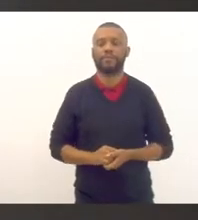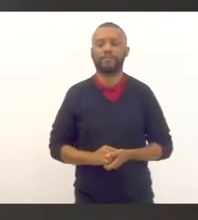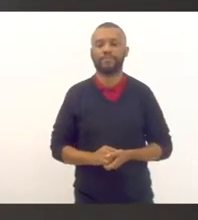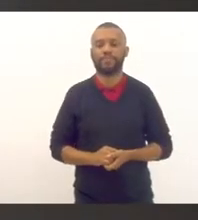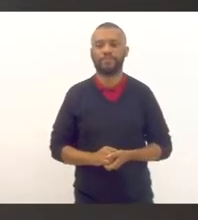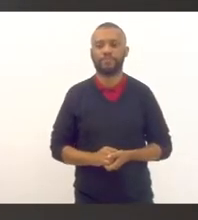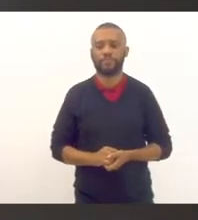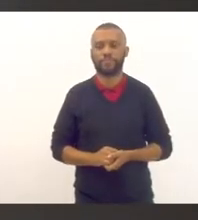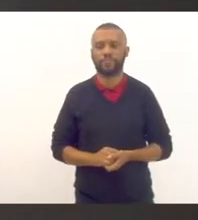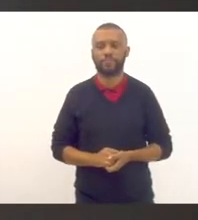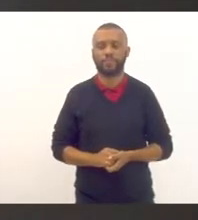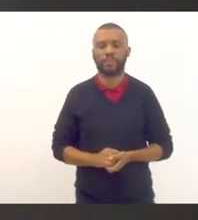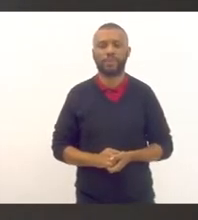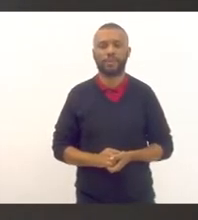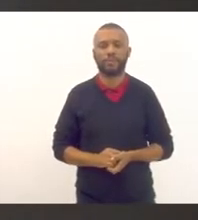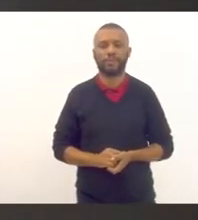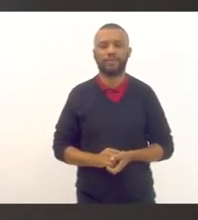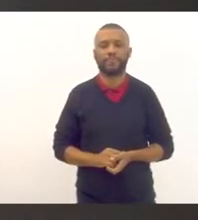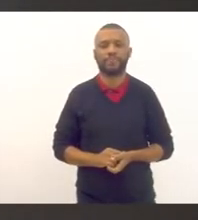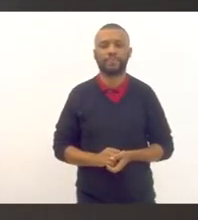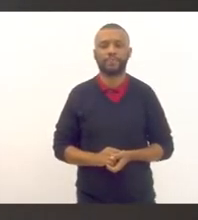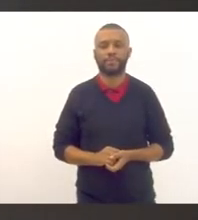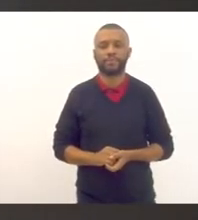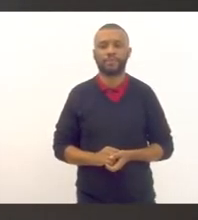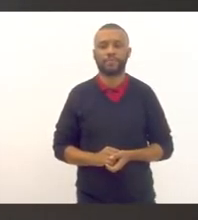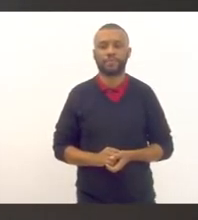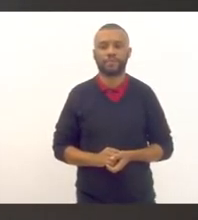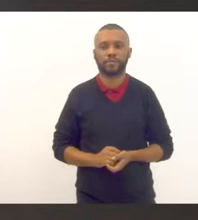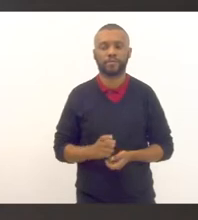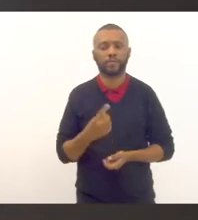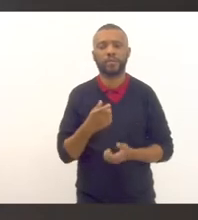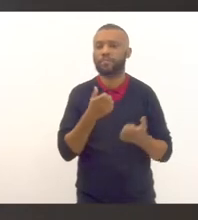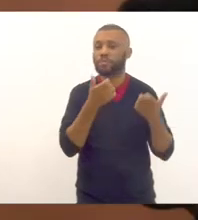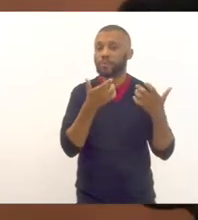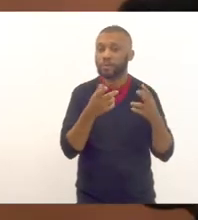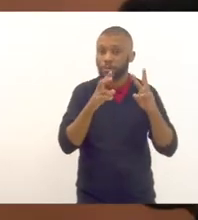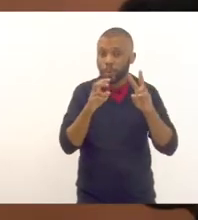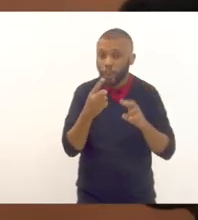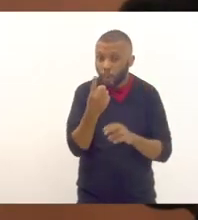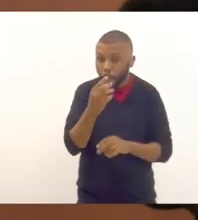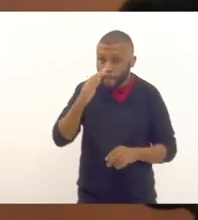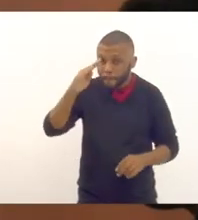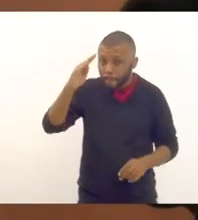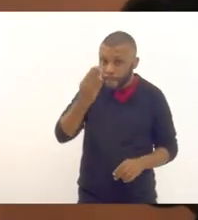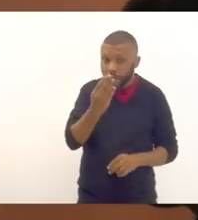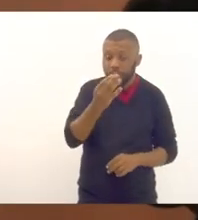extra pesado 750 mil. A gente está falando aqui de